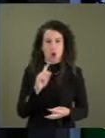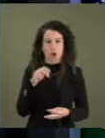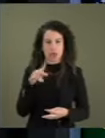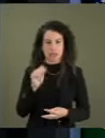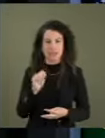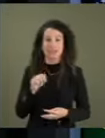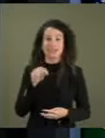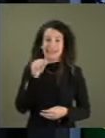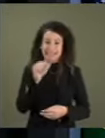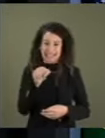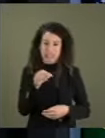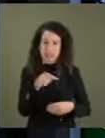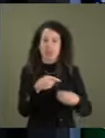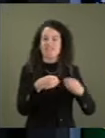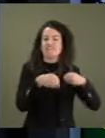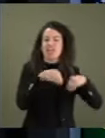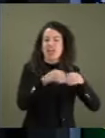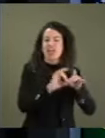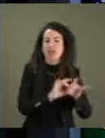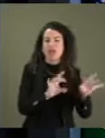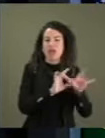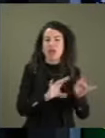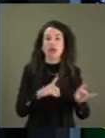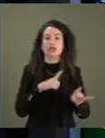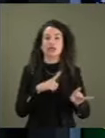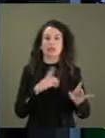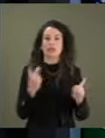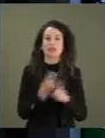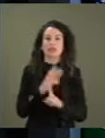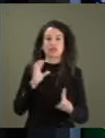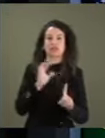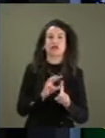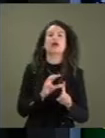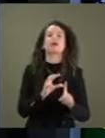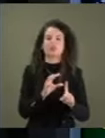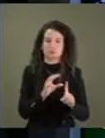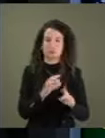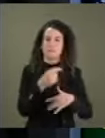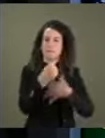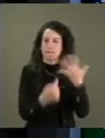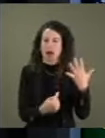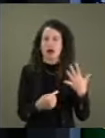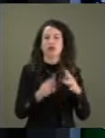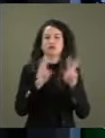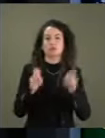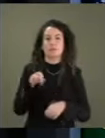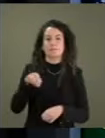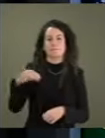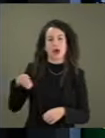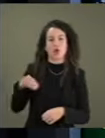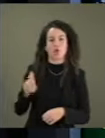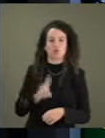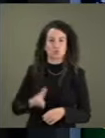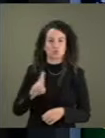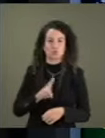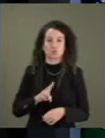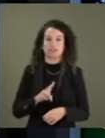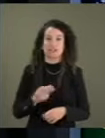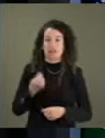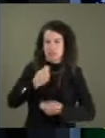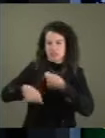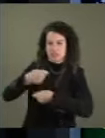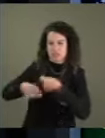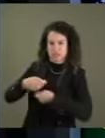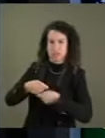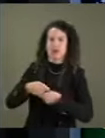tem causado efeitos adversos relacionados à maconha, tais como aumento do narcotráfico,